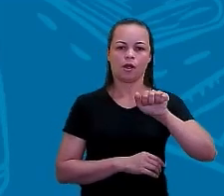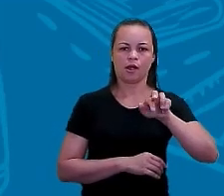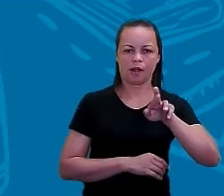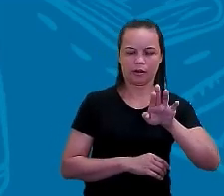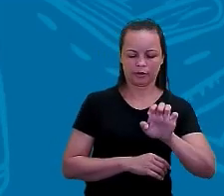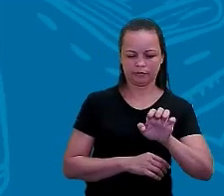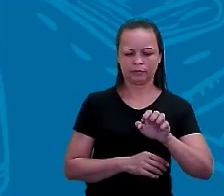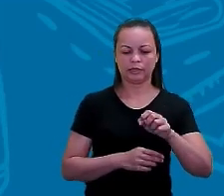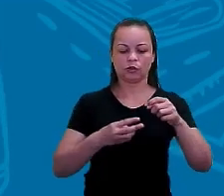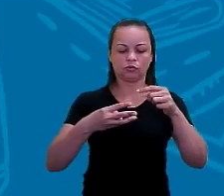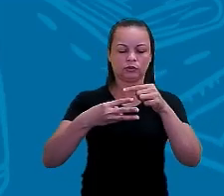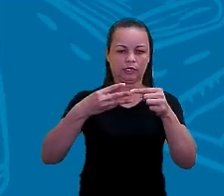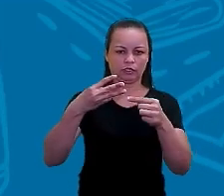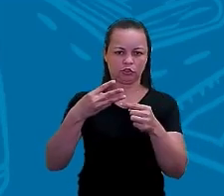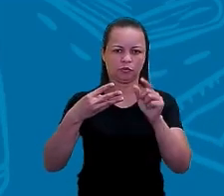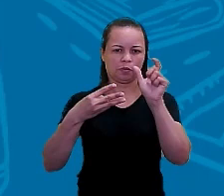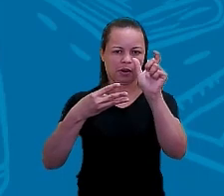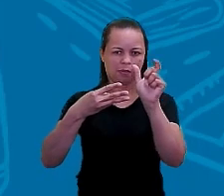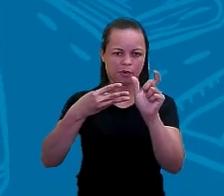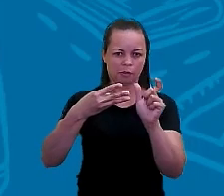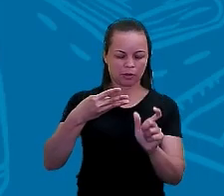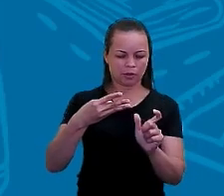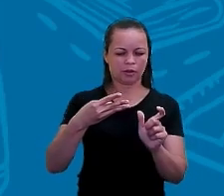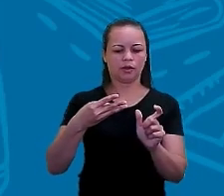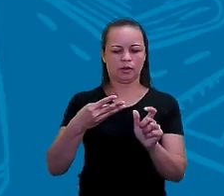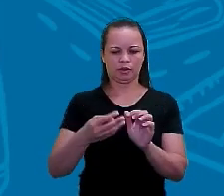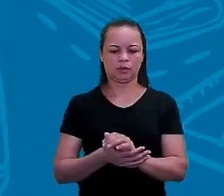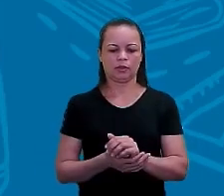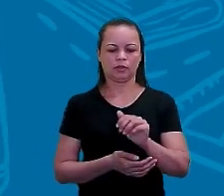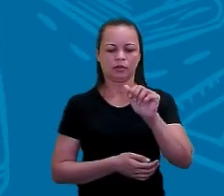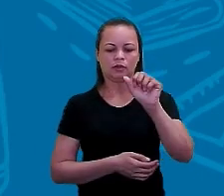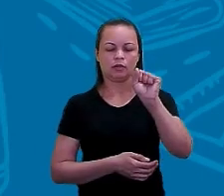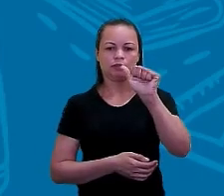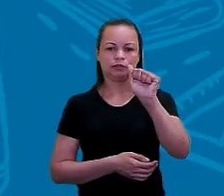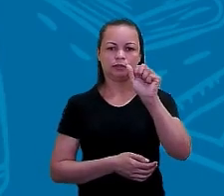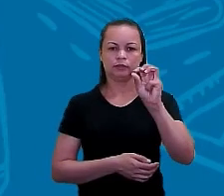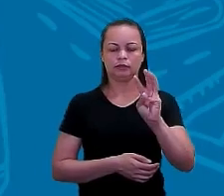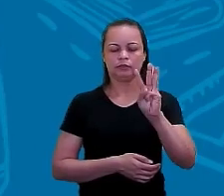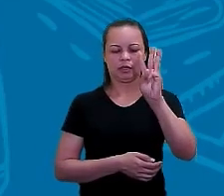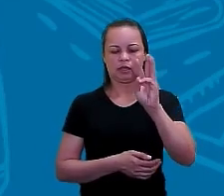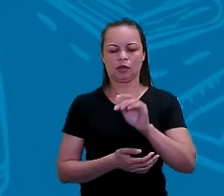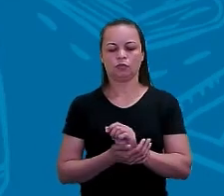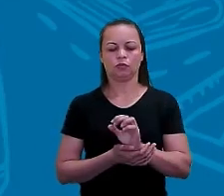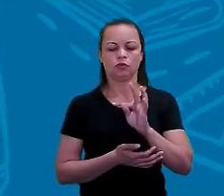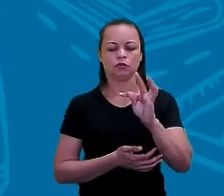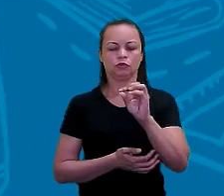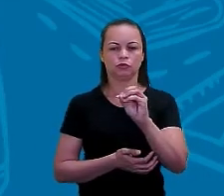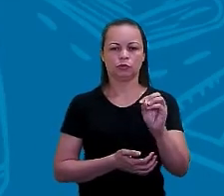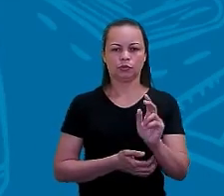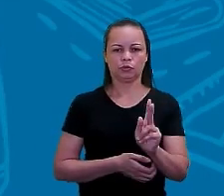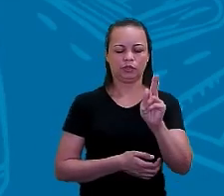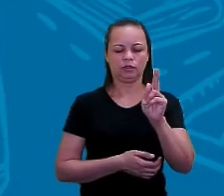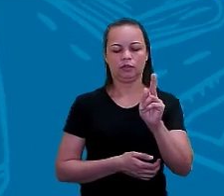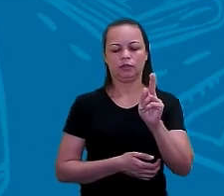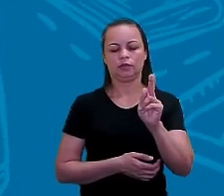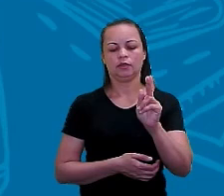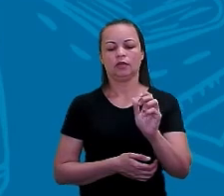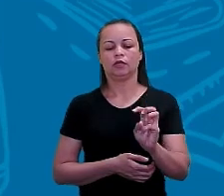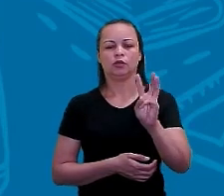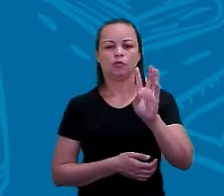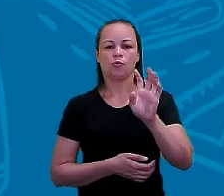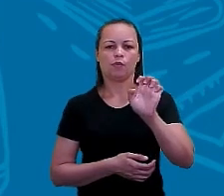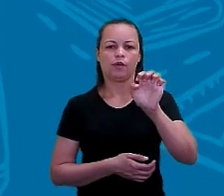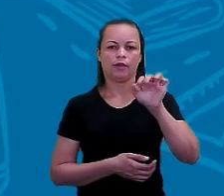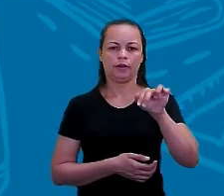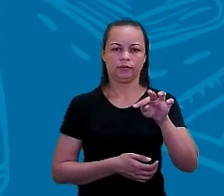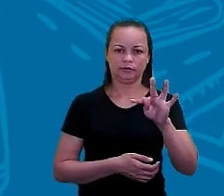tenho saw, tá? Saw mesmo a pronúncia. Saw, took and went. Saw, took and